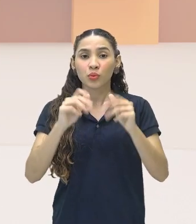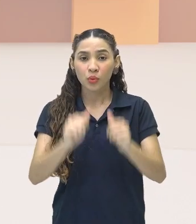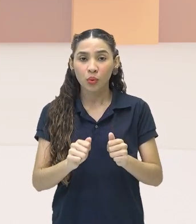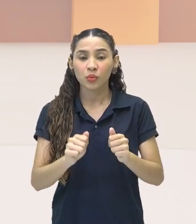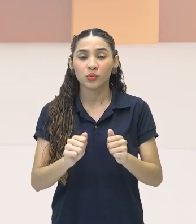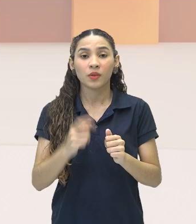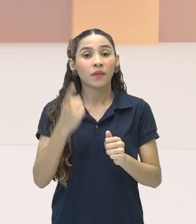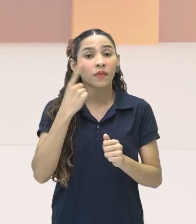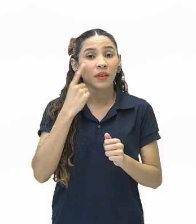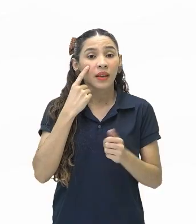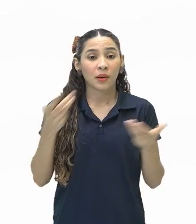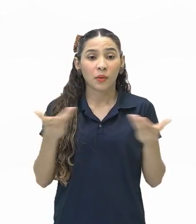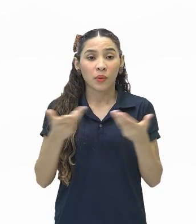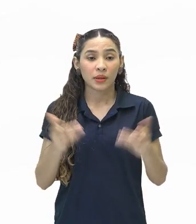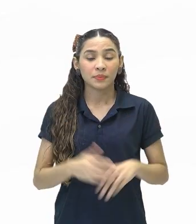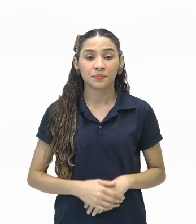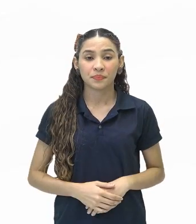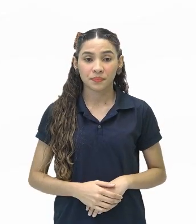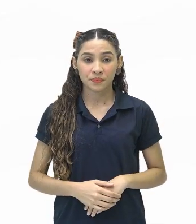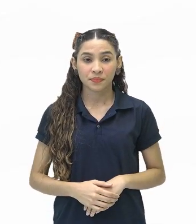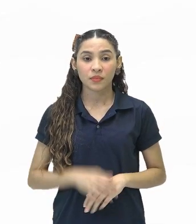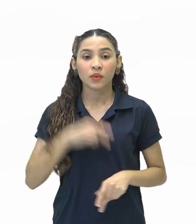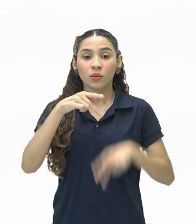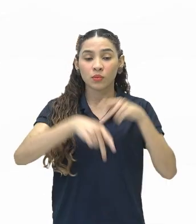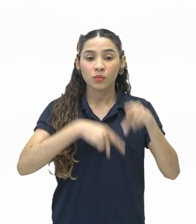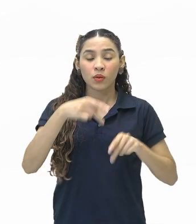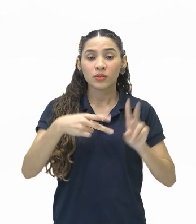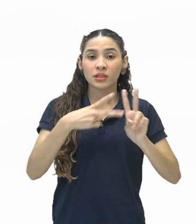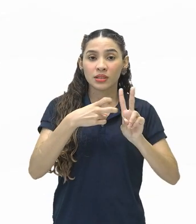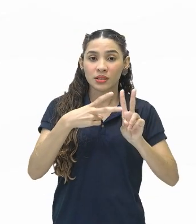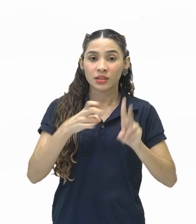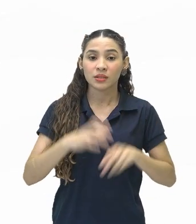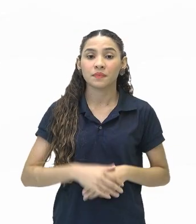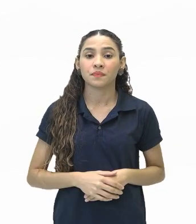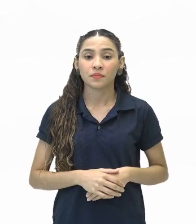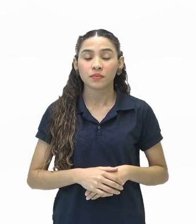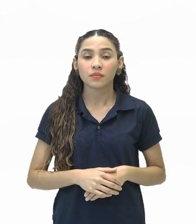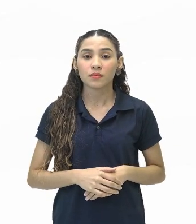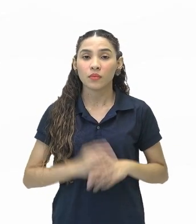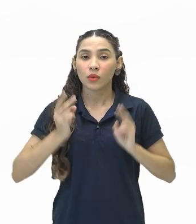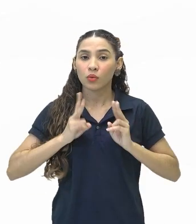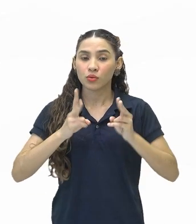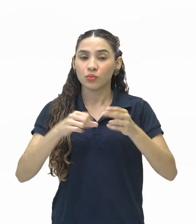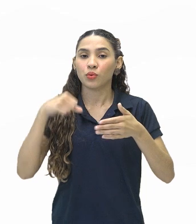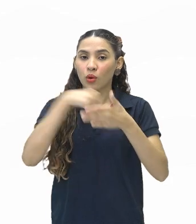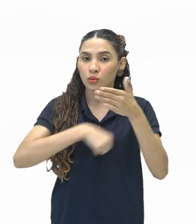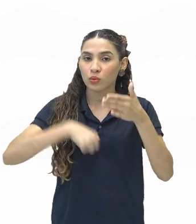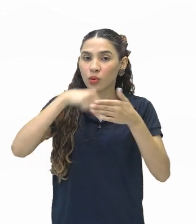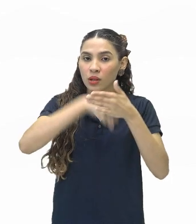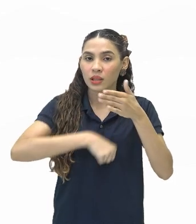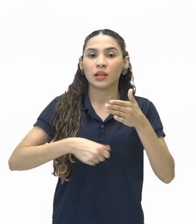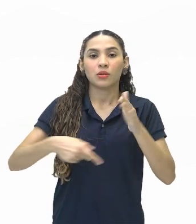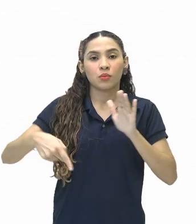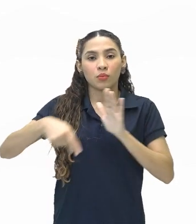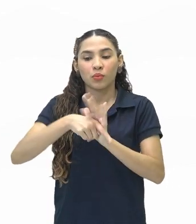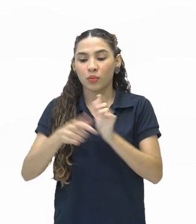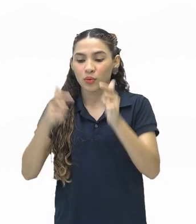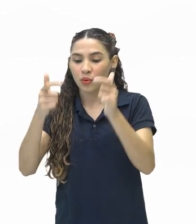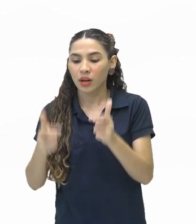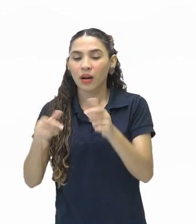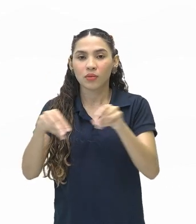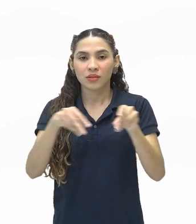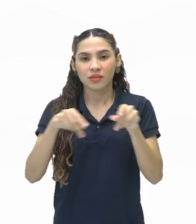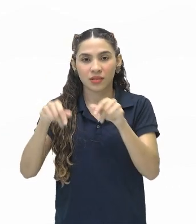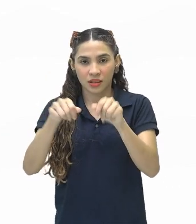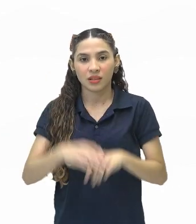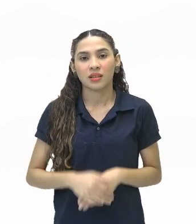aí. Vamos ver um pouquinho? Vamos lá, olha só. Os povos indígenas continuam lutando pela demarcação de terras,